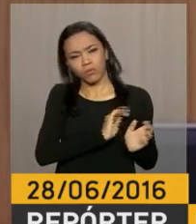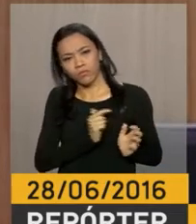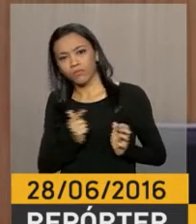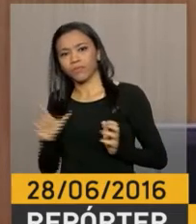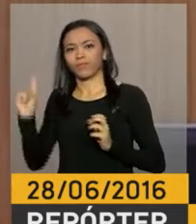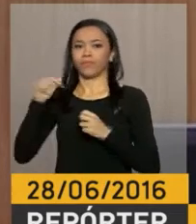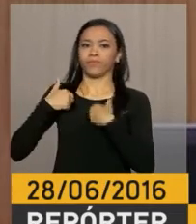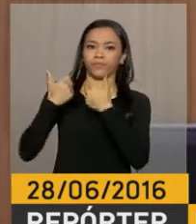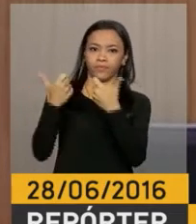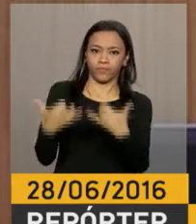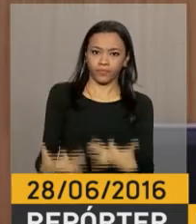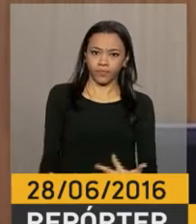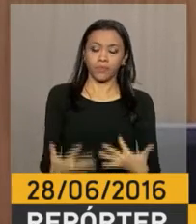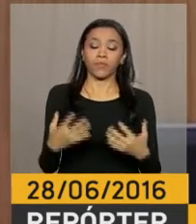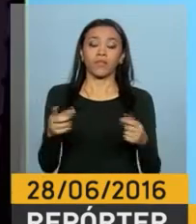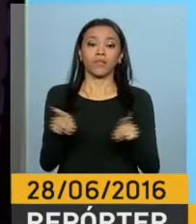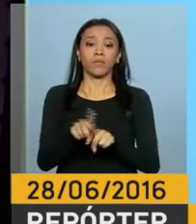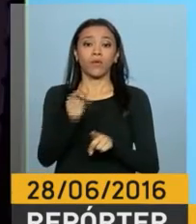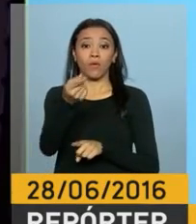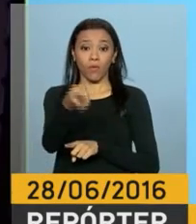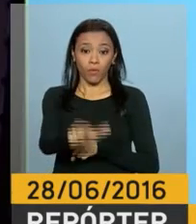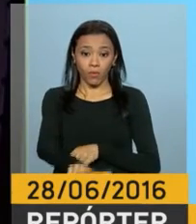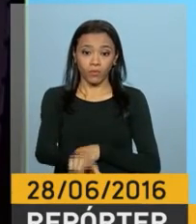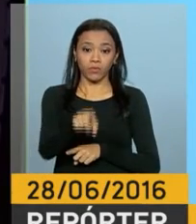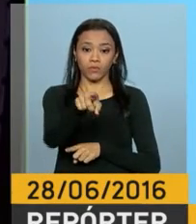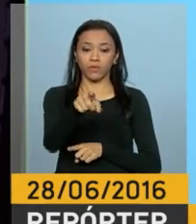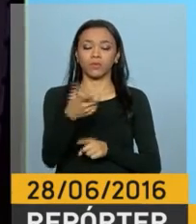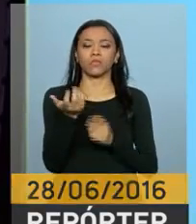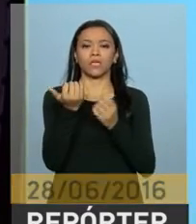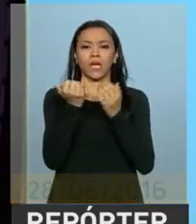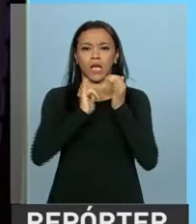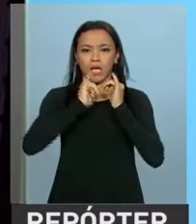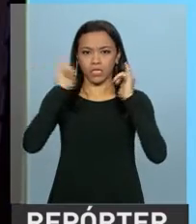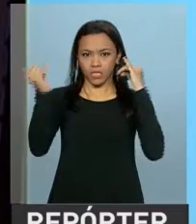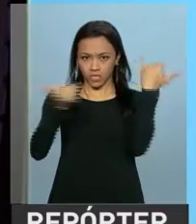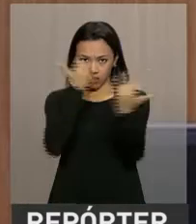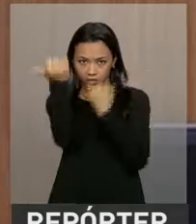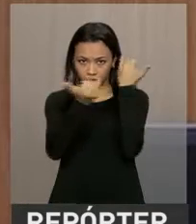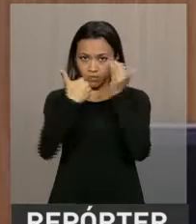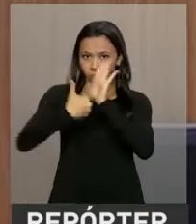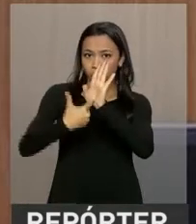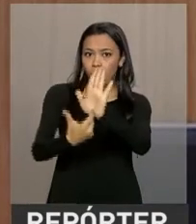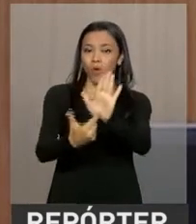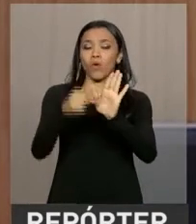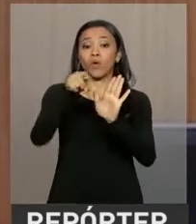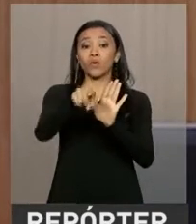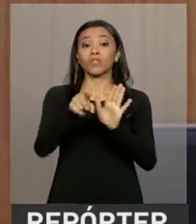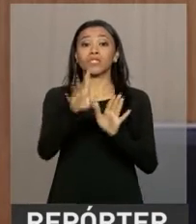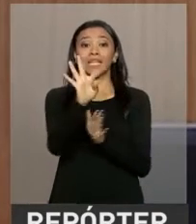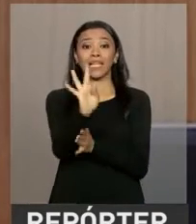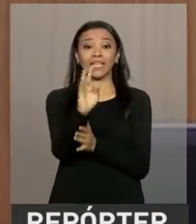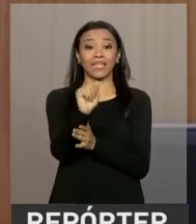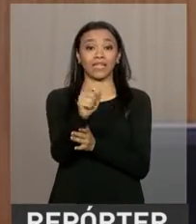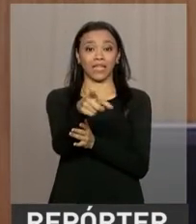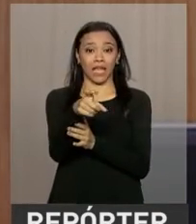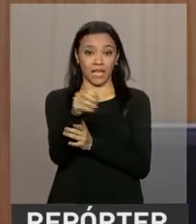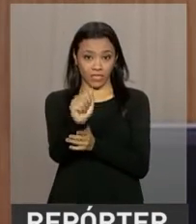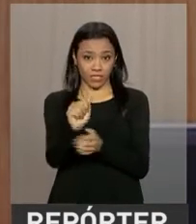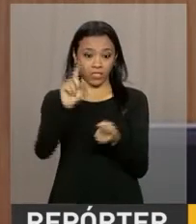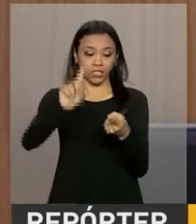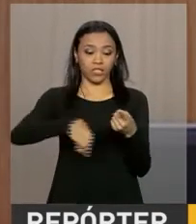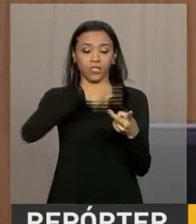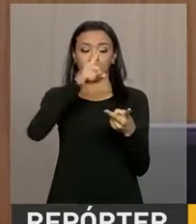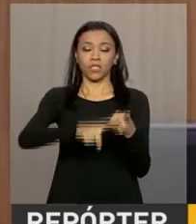condições macroeconômicas domésticas, os indicadores mostram taxas de crescimento de absorção interna e do PIB em